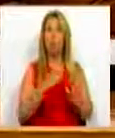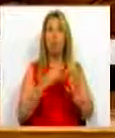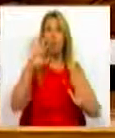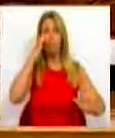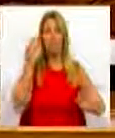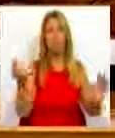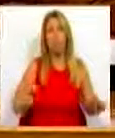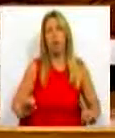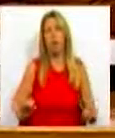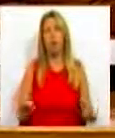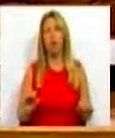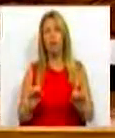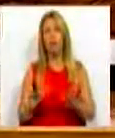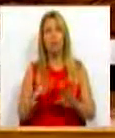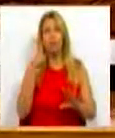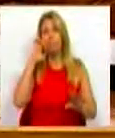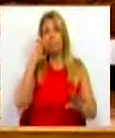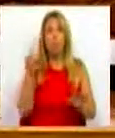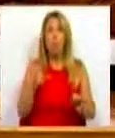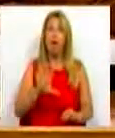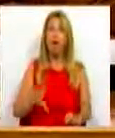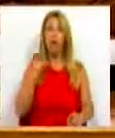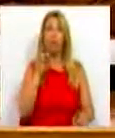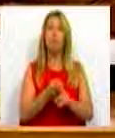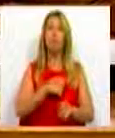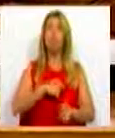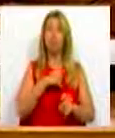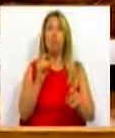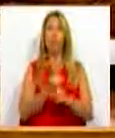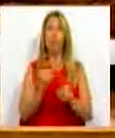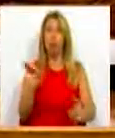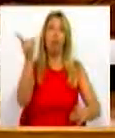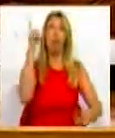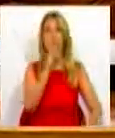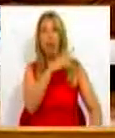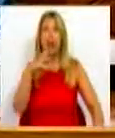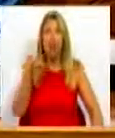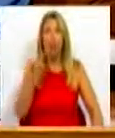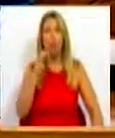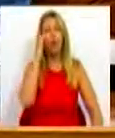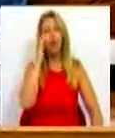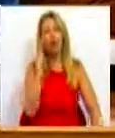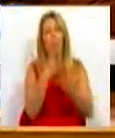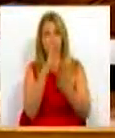que não pode pôr em causa, os instrumentos de fiscalização, que seria um erro, e um erro grave, enfraquecer. Muito obrigado.